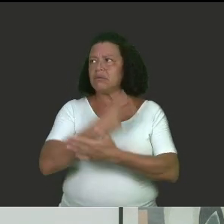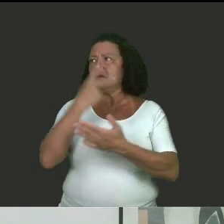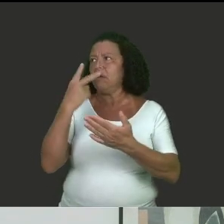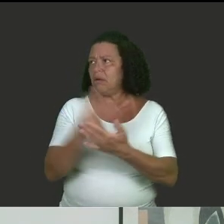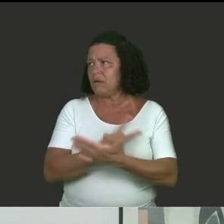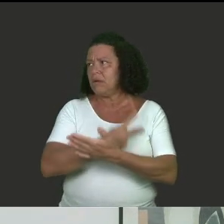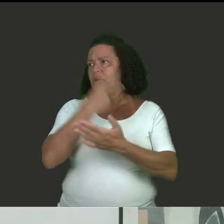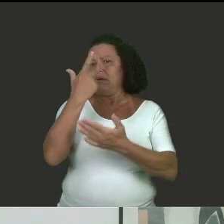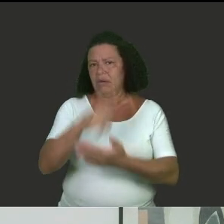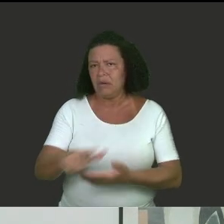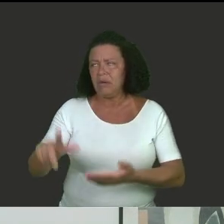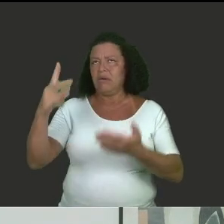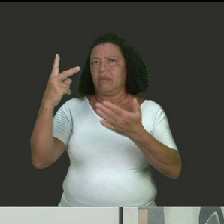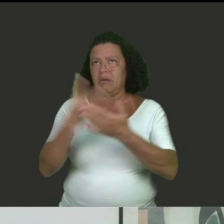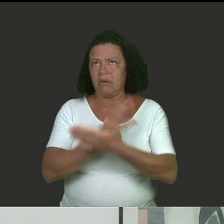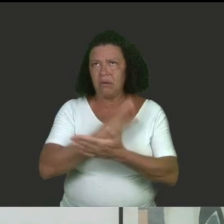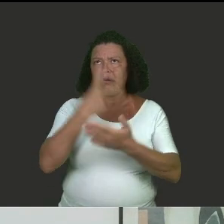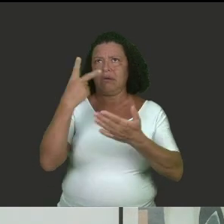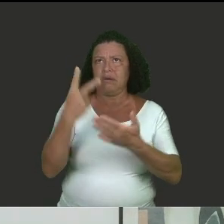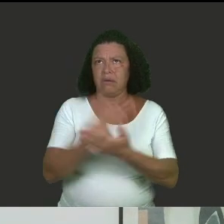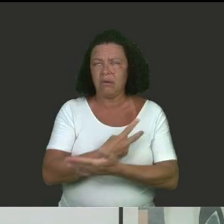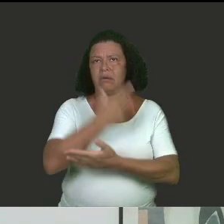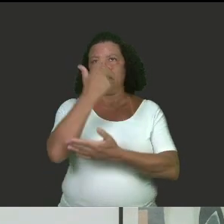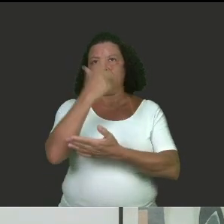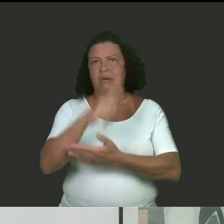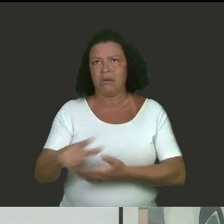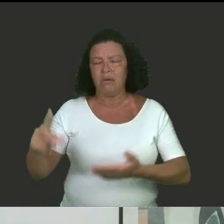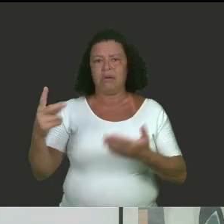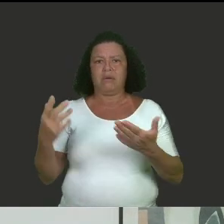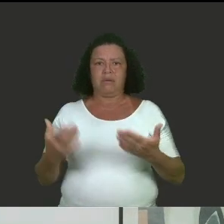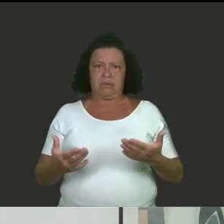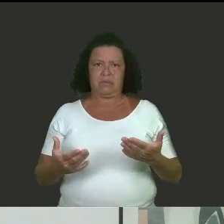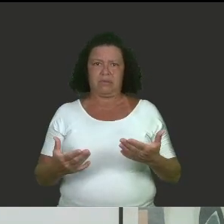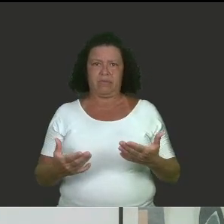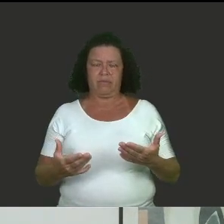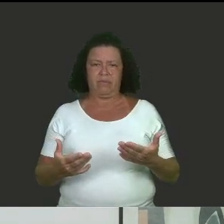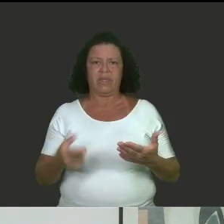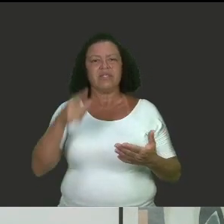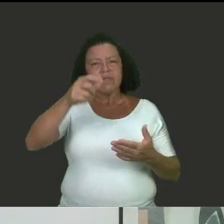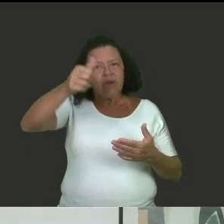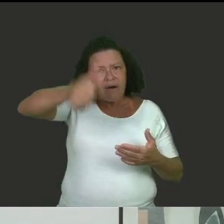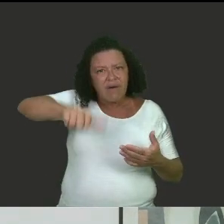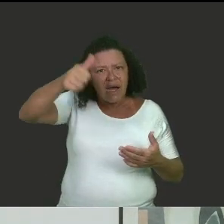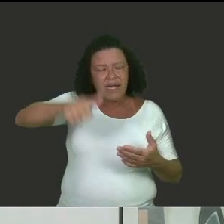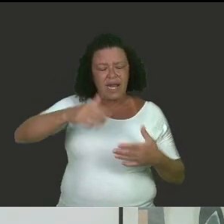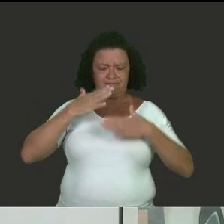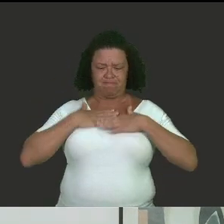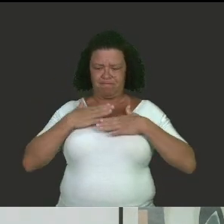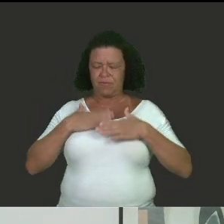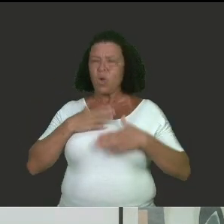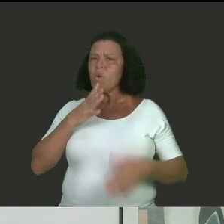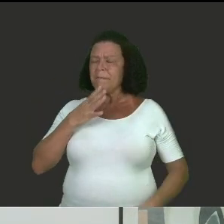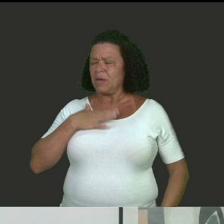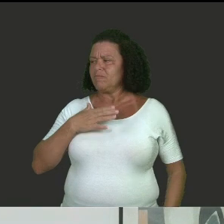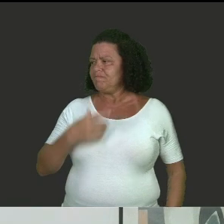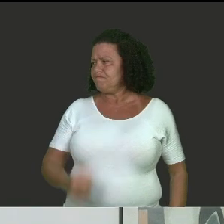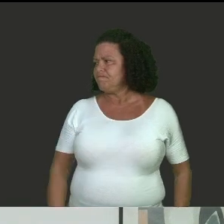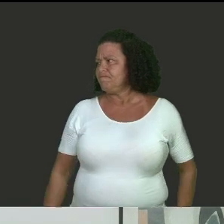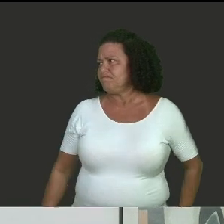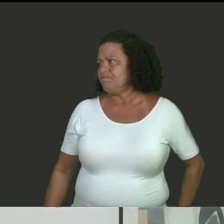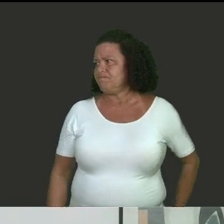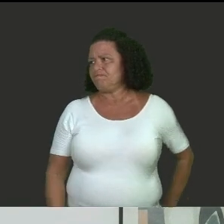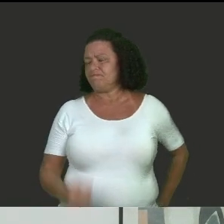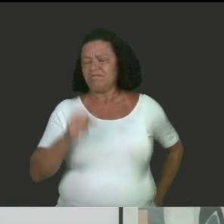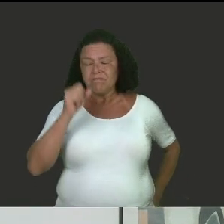os mesmos erros, né? Então, se a gente não tiver uma autoanálise, um autoconhecimento e um despertar, quer